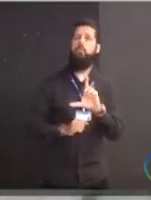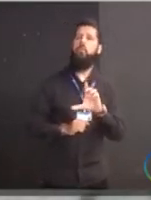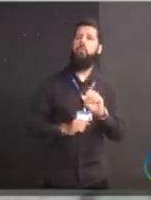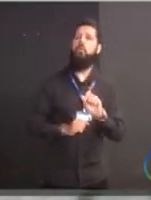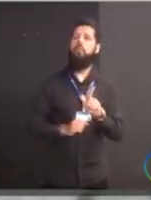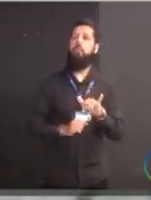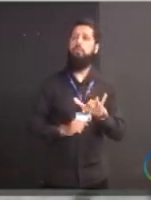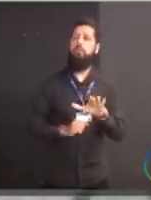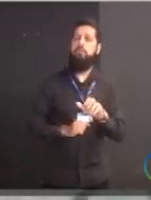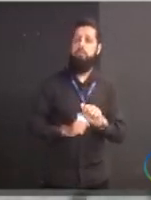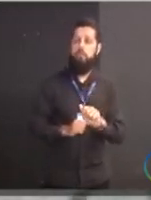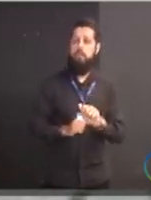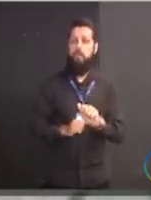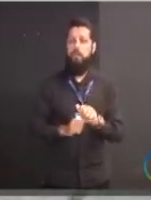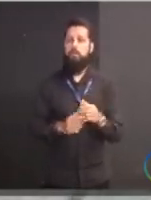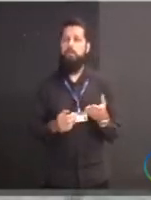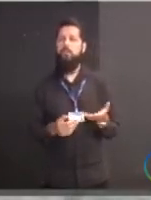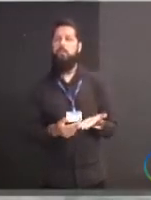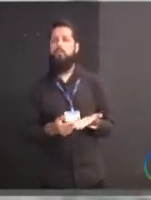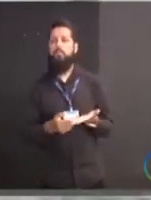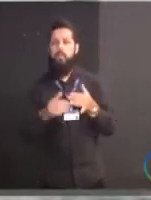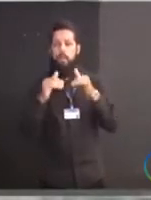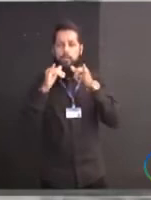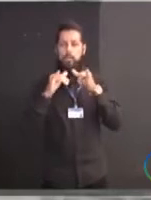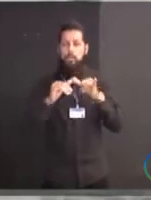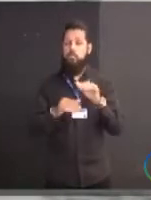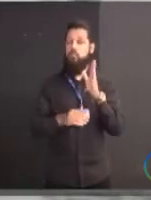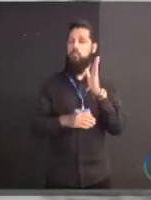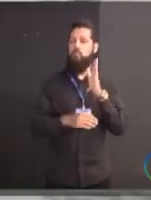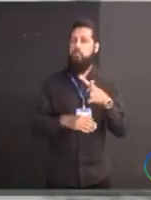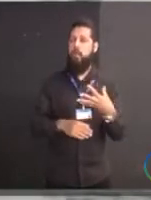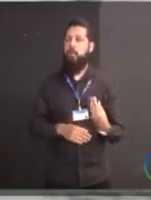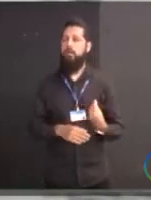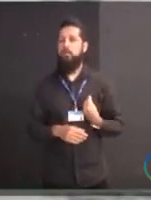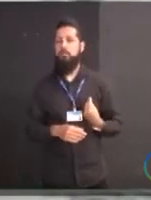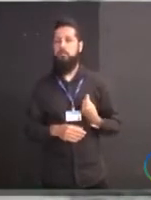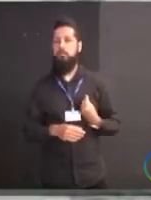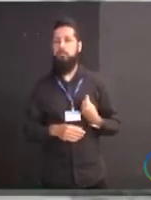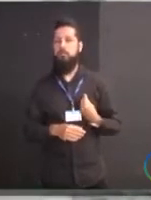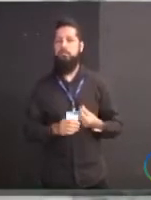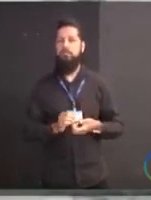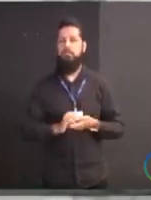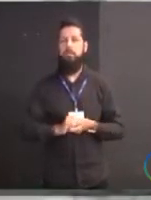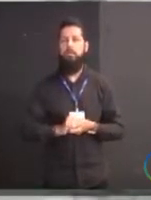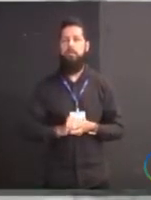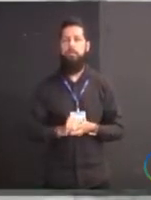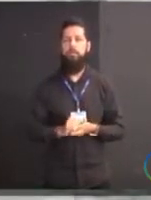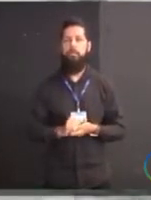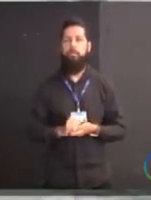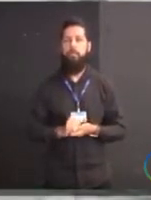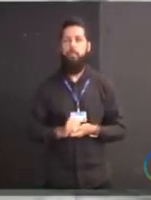sempre existiram, mas que viveram por longo tempo